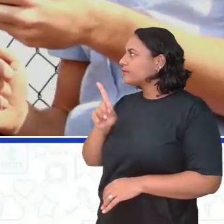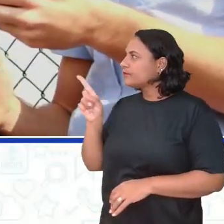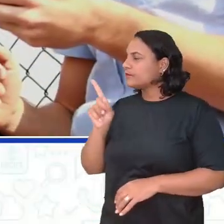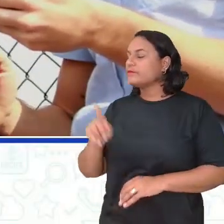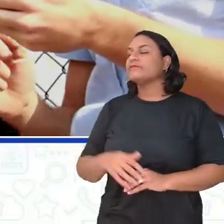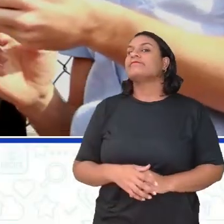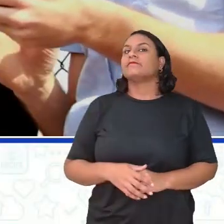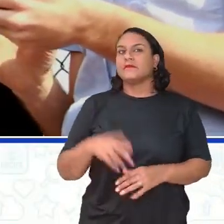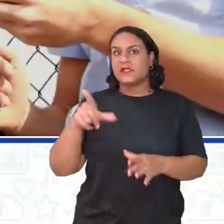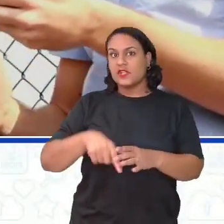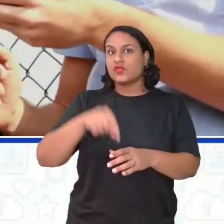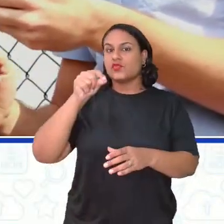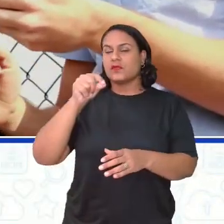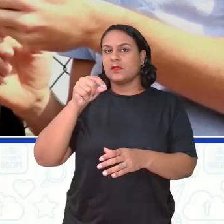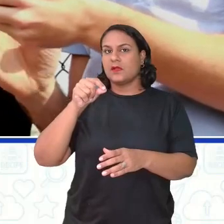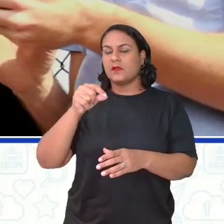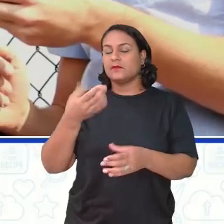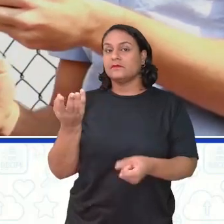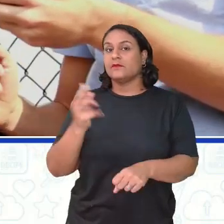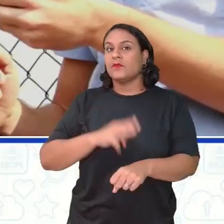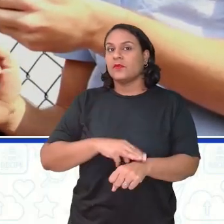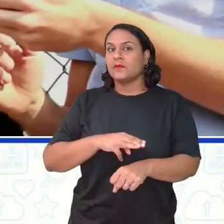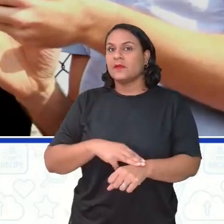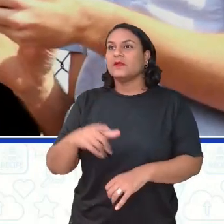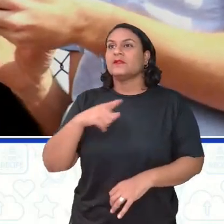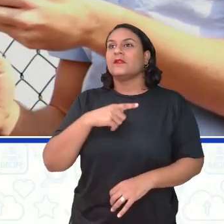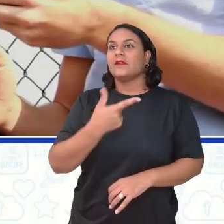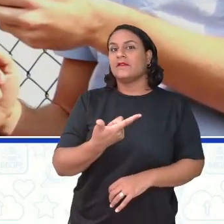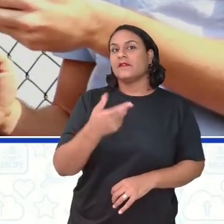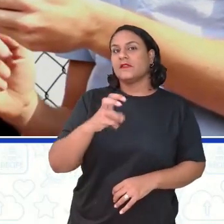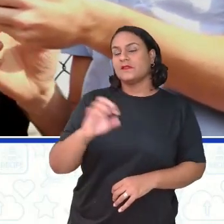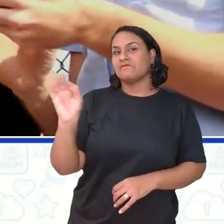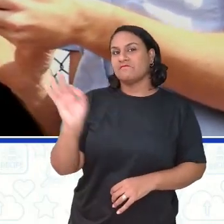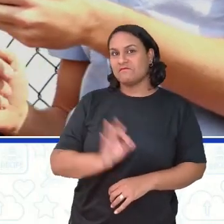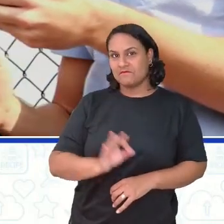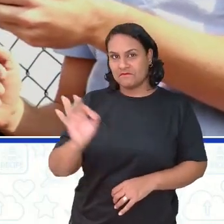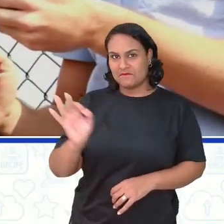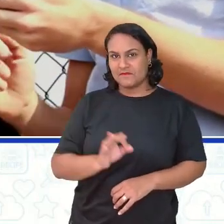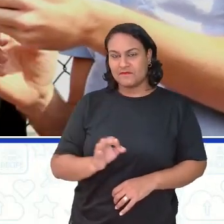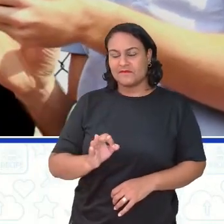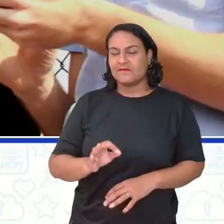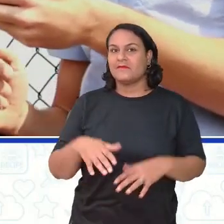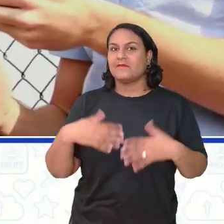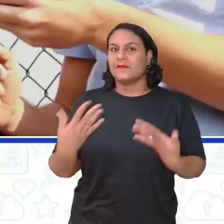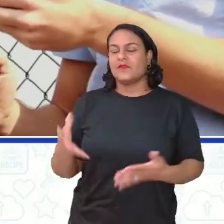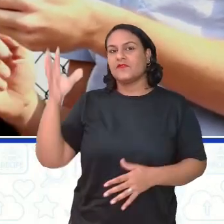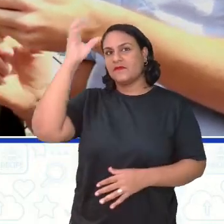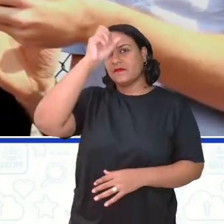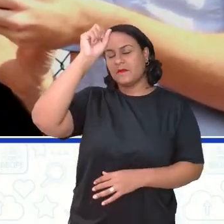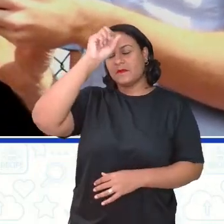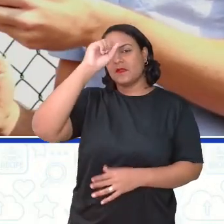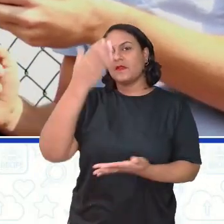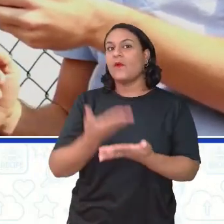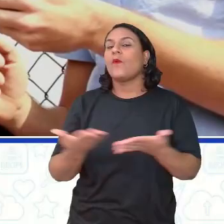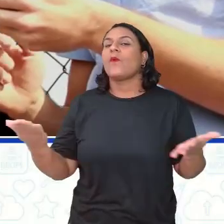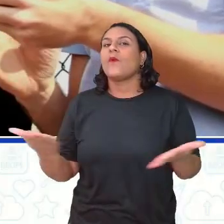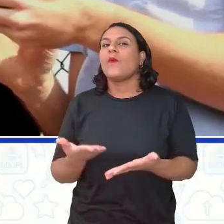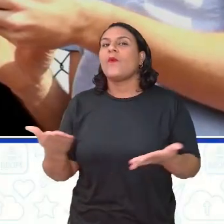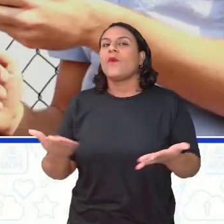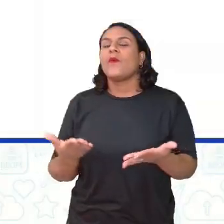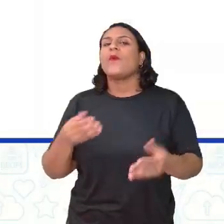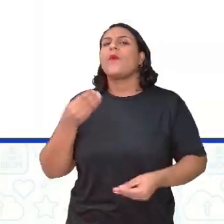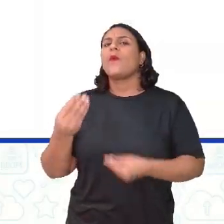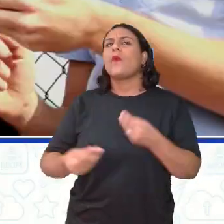que seja a sorteada. Então, tem ali os 25%. Então, a gente vai aprender na aula de hoje como é que a gente